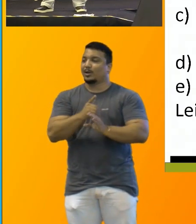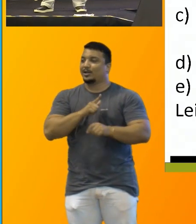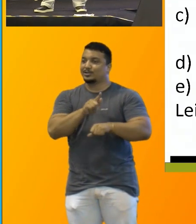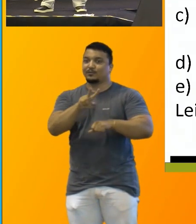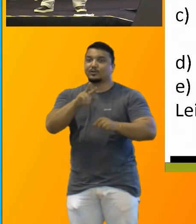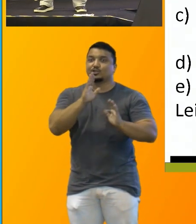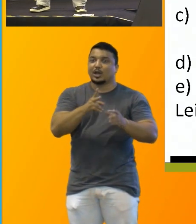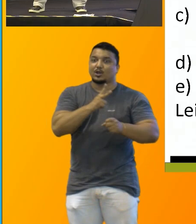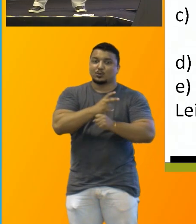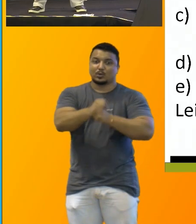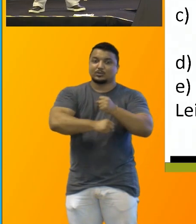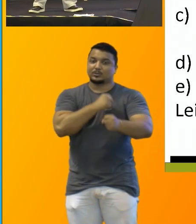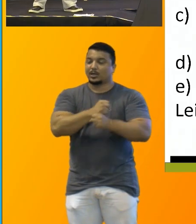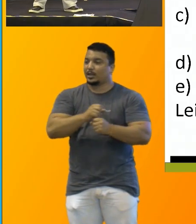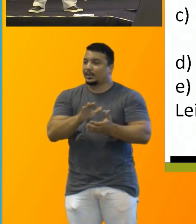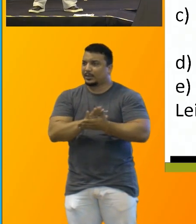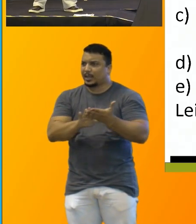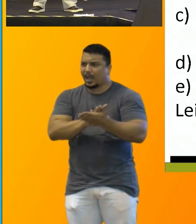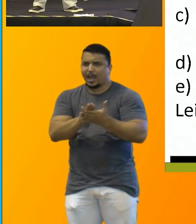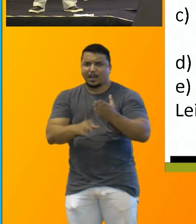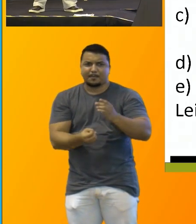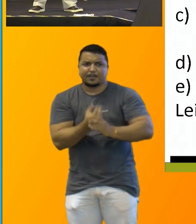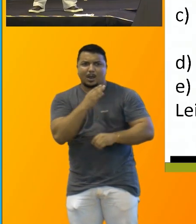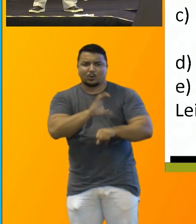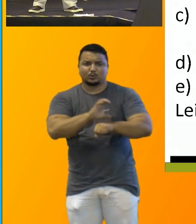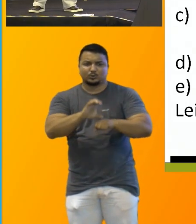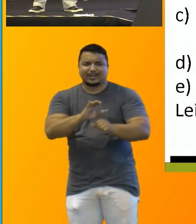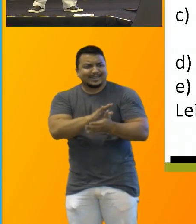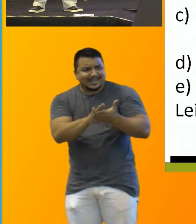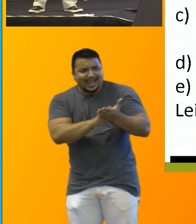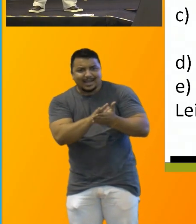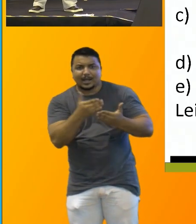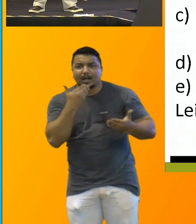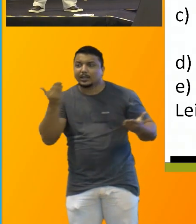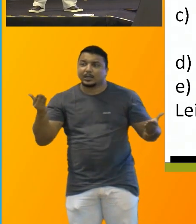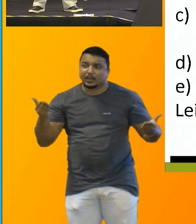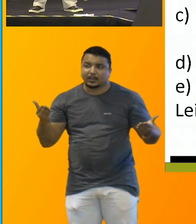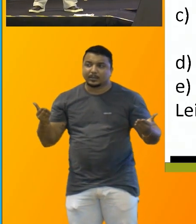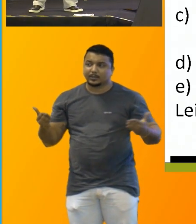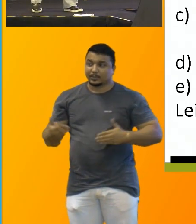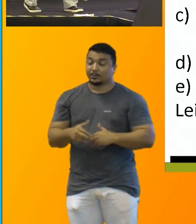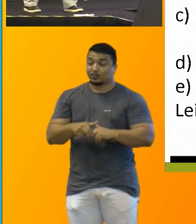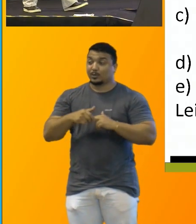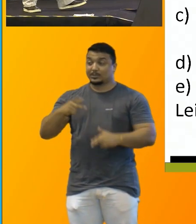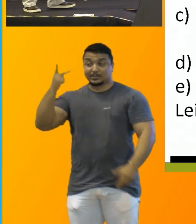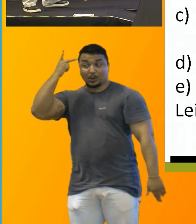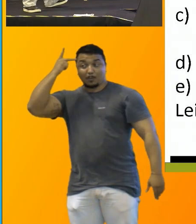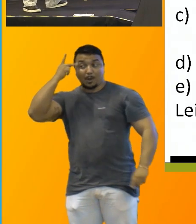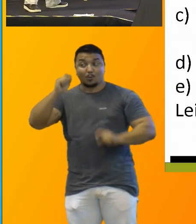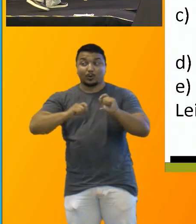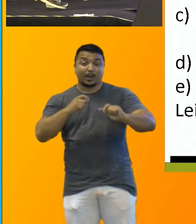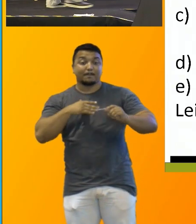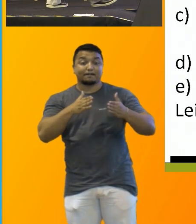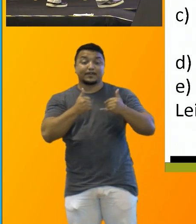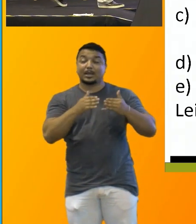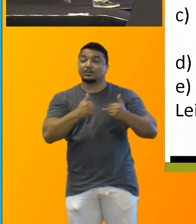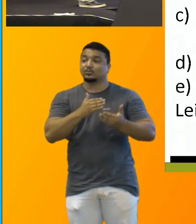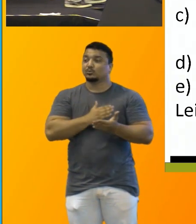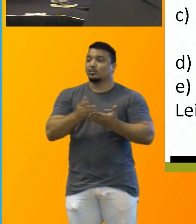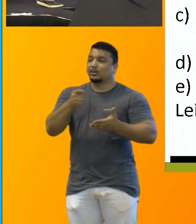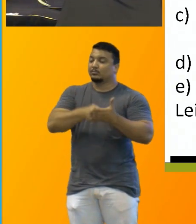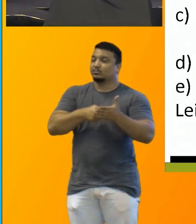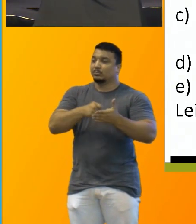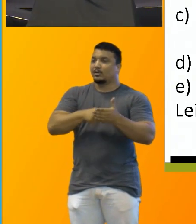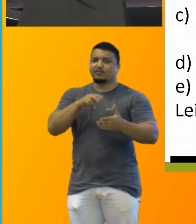estava 2 anos no poder e nada de elaborar uma Constituição. São Paulo vai fazer frente,